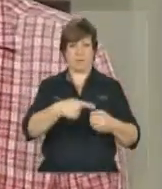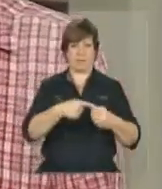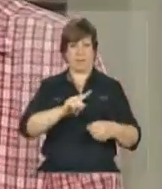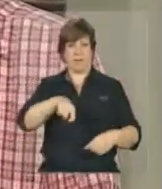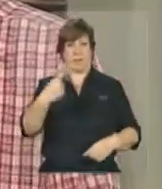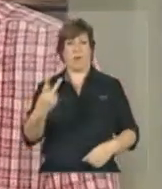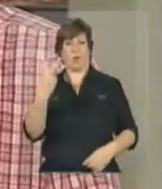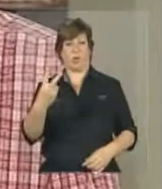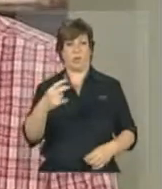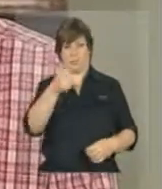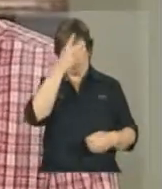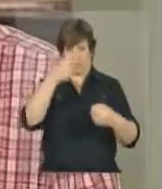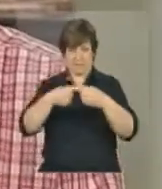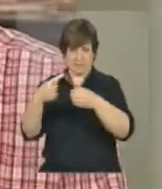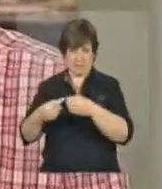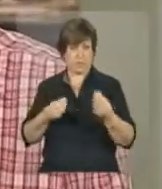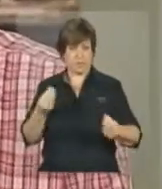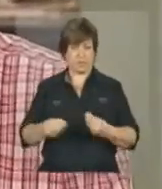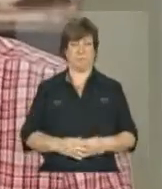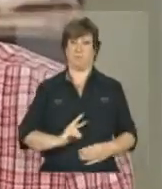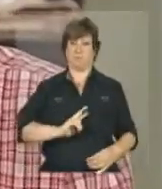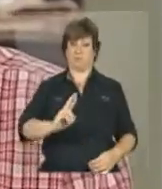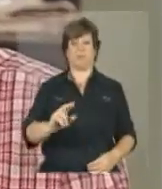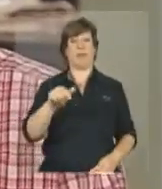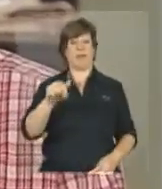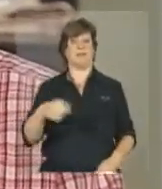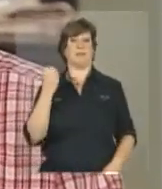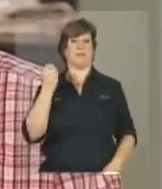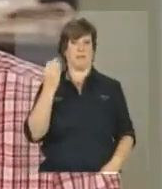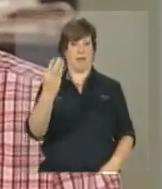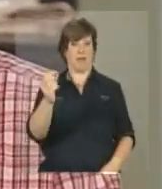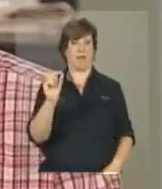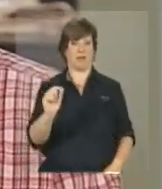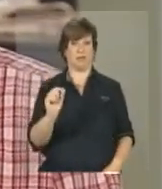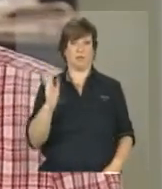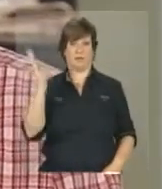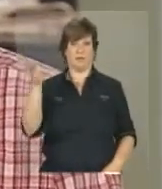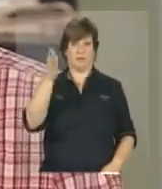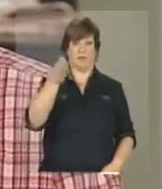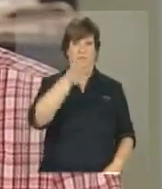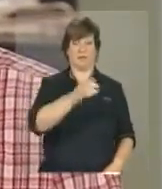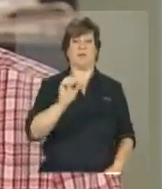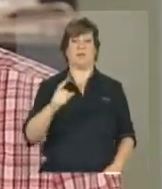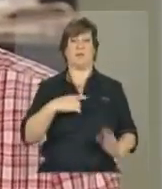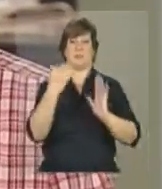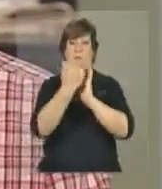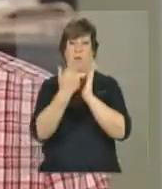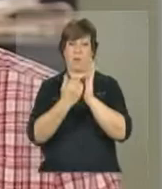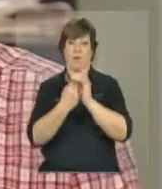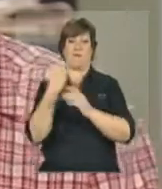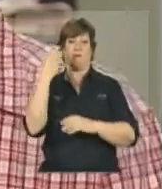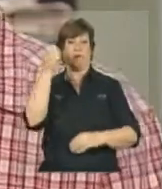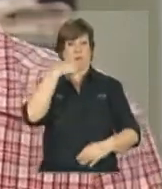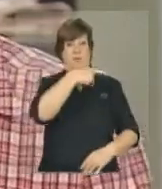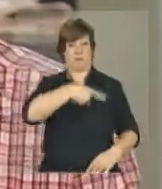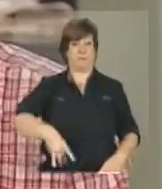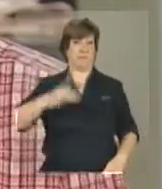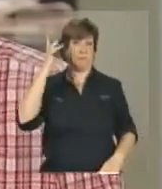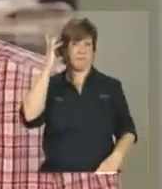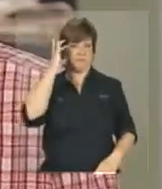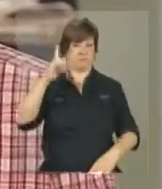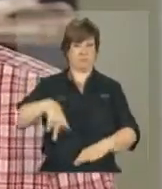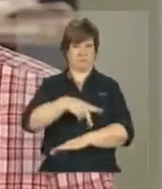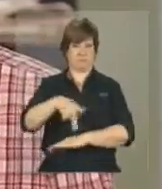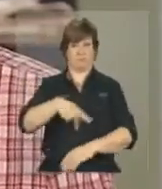municípios? Na verdade, essa viagem se insere dentro de uma programação de viagens da Presidenta da